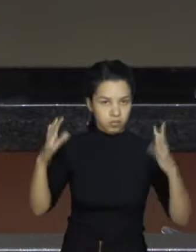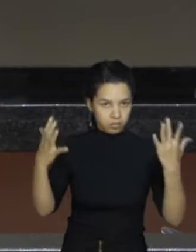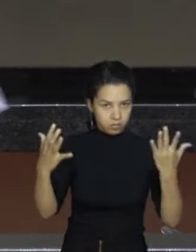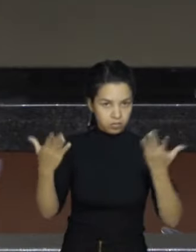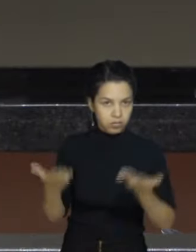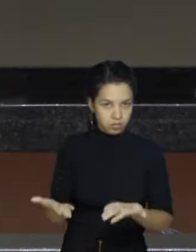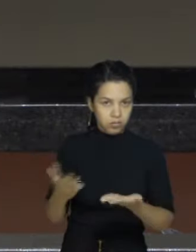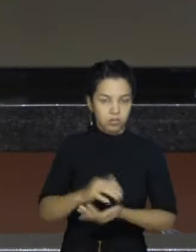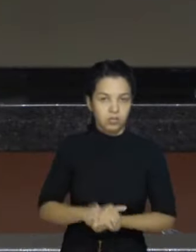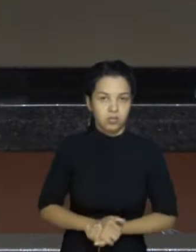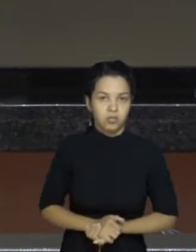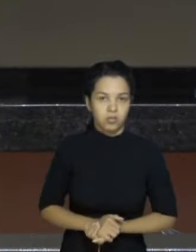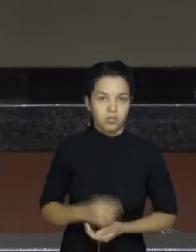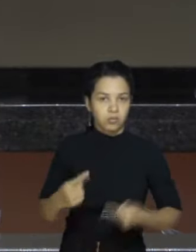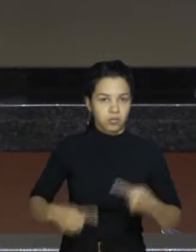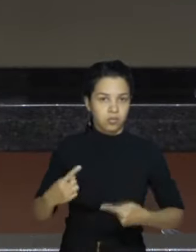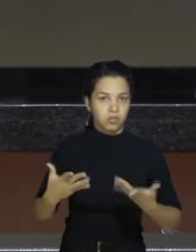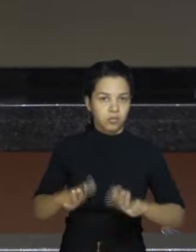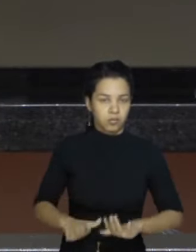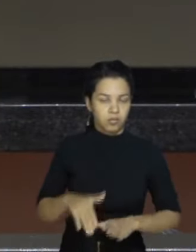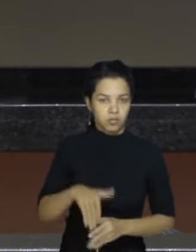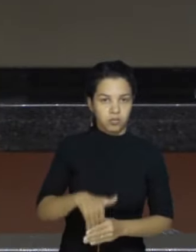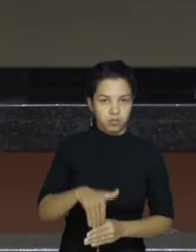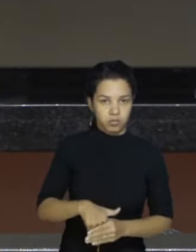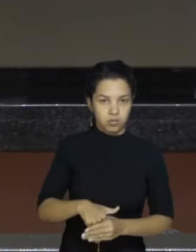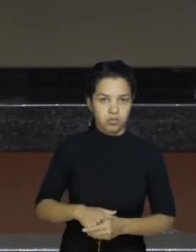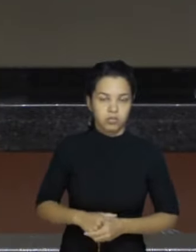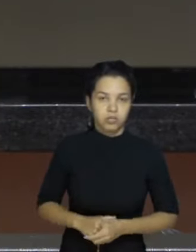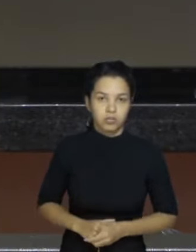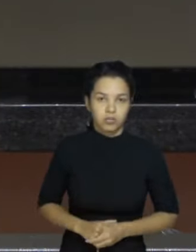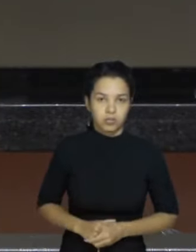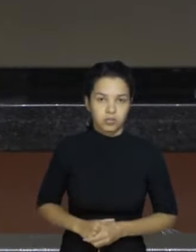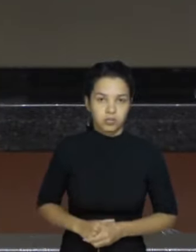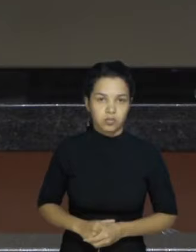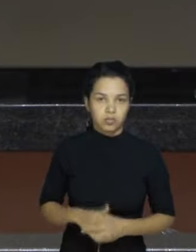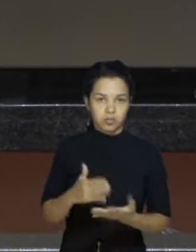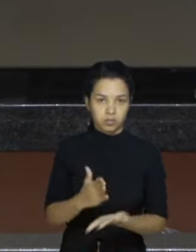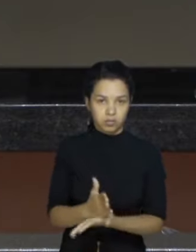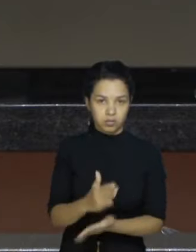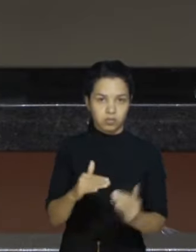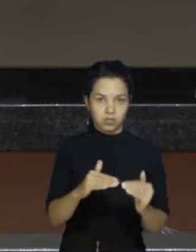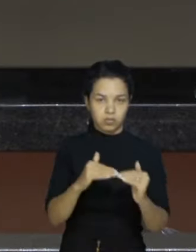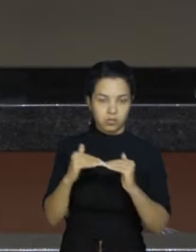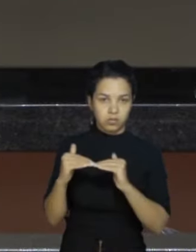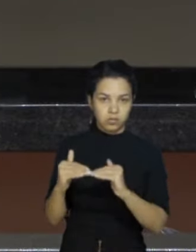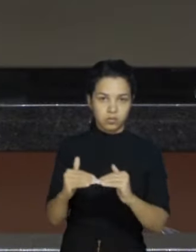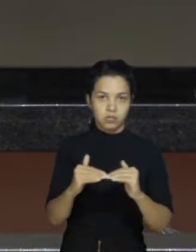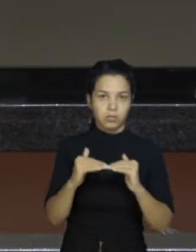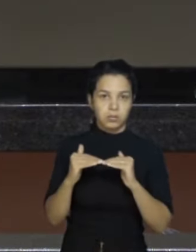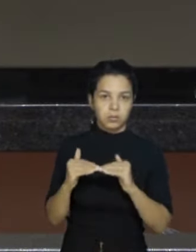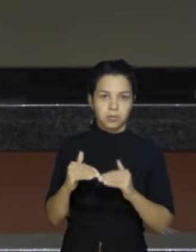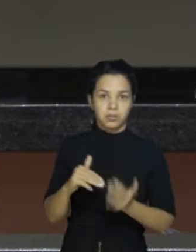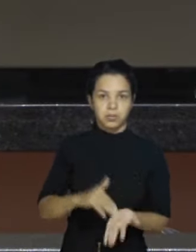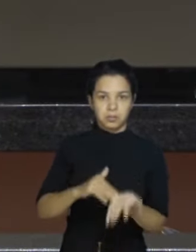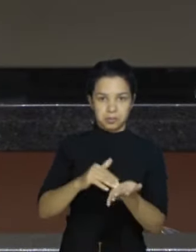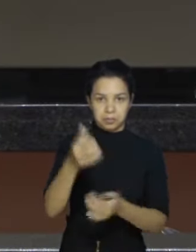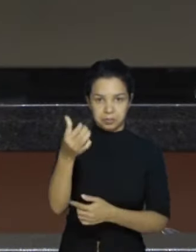vendo Quem Queira discutir em votação deputados que a prova permanece como se encontra aprovado por unanimidade